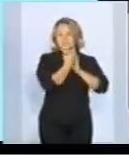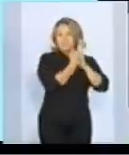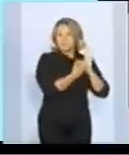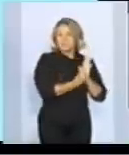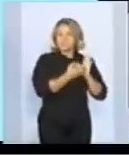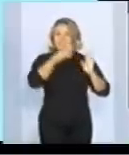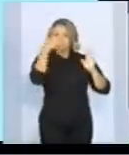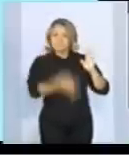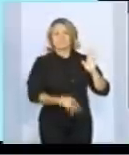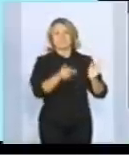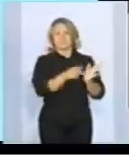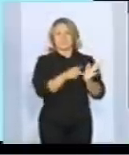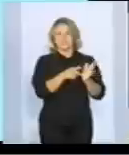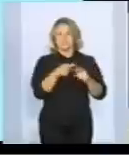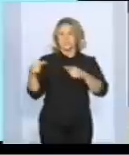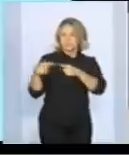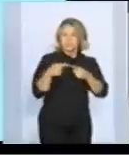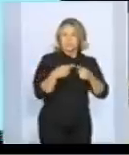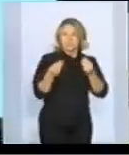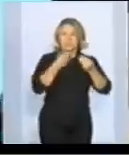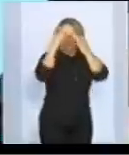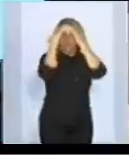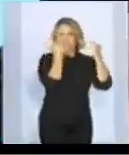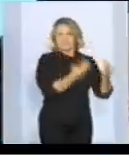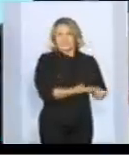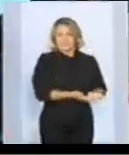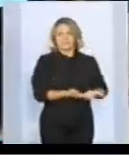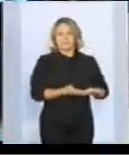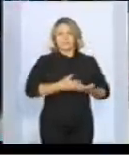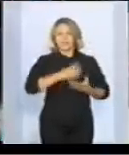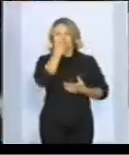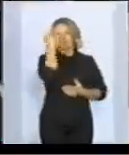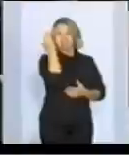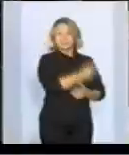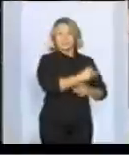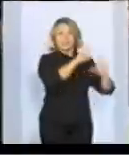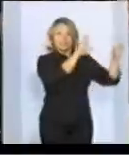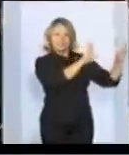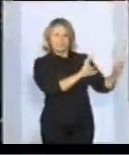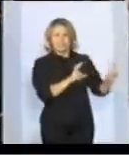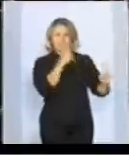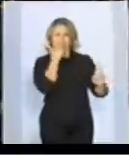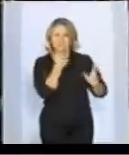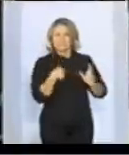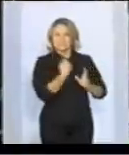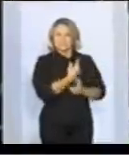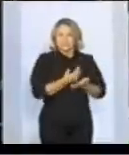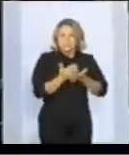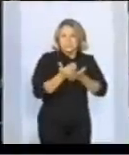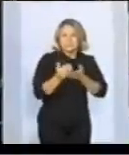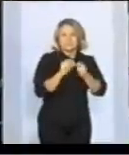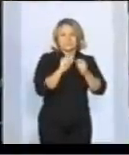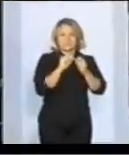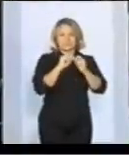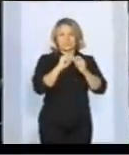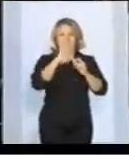ser eficiente e como ela vai ser cumprida. Então, ignorar essas questões é o mesmo que nós começarmos a definir